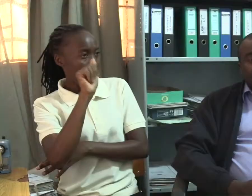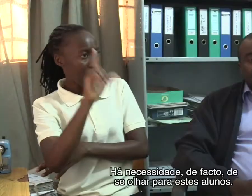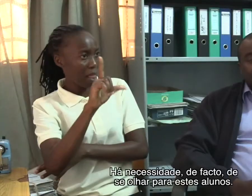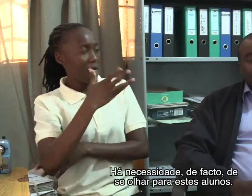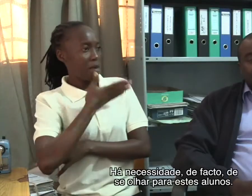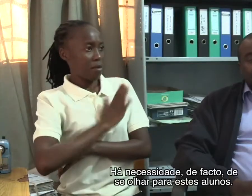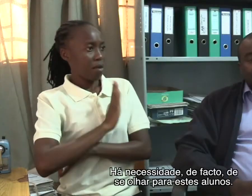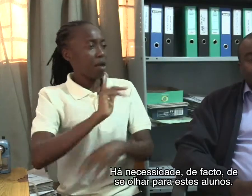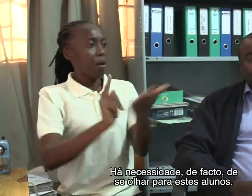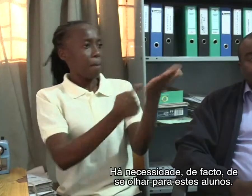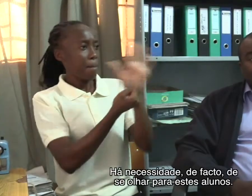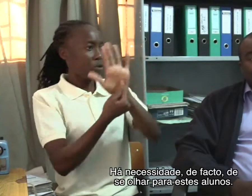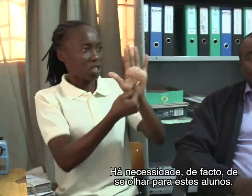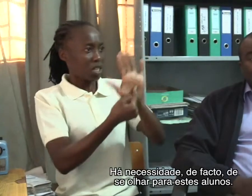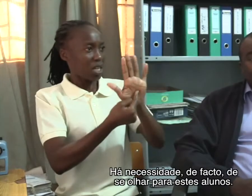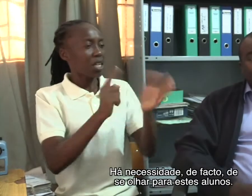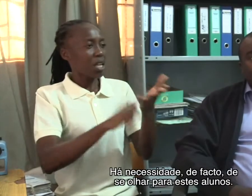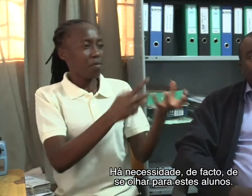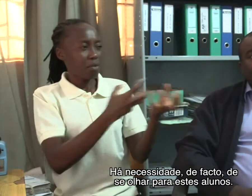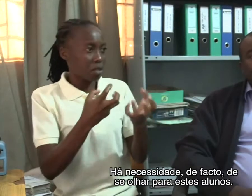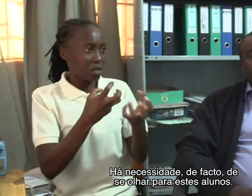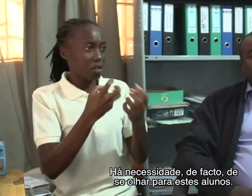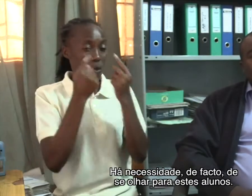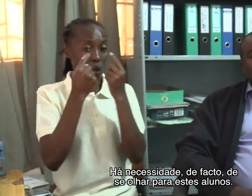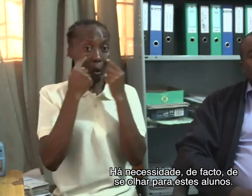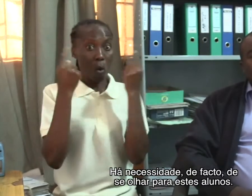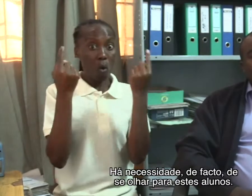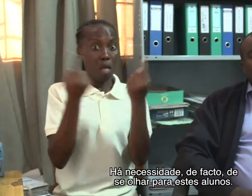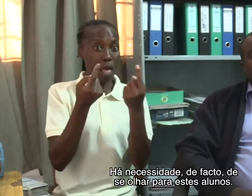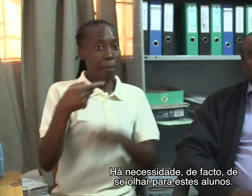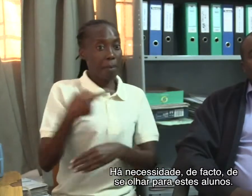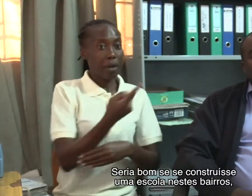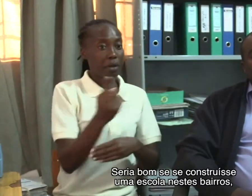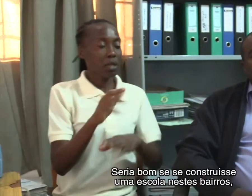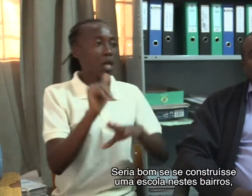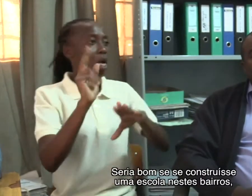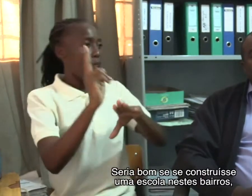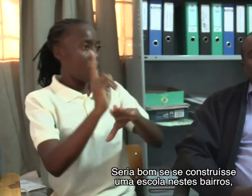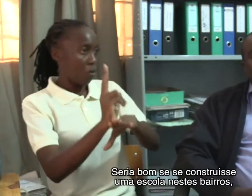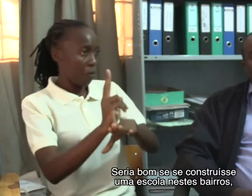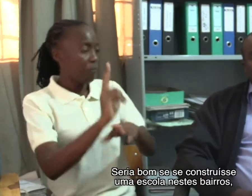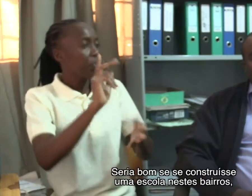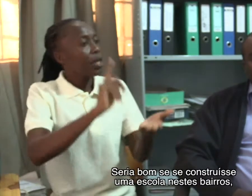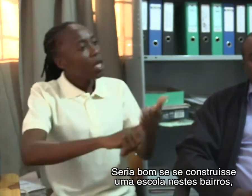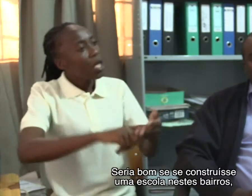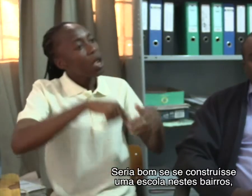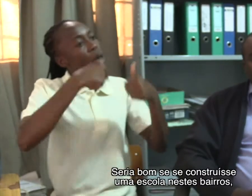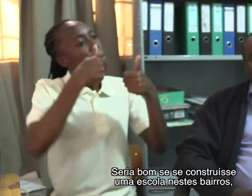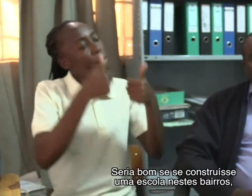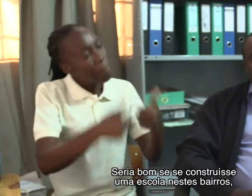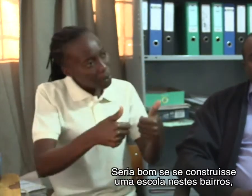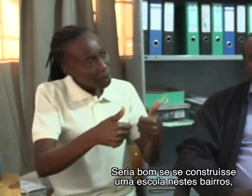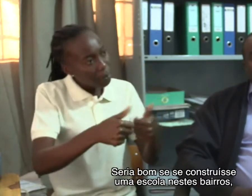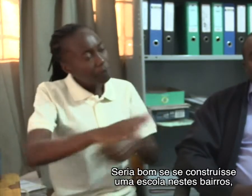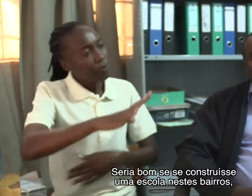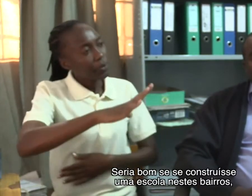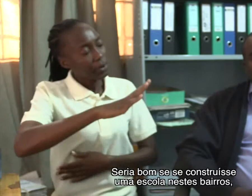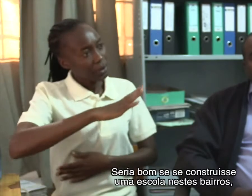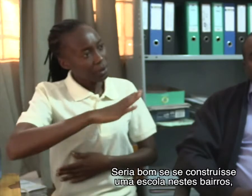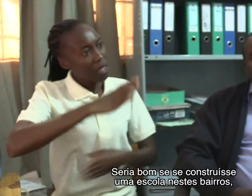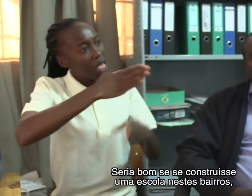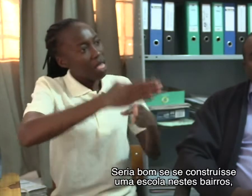Há necessidade, de fato, de se olhar para estes alunos. Portanto, seria bom se existisse, se